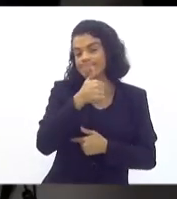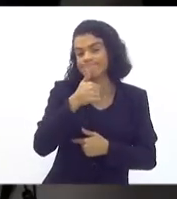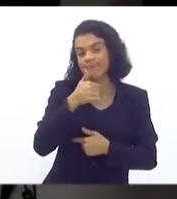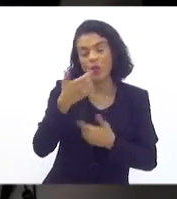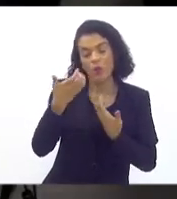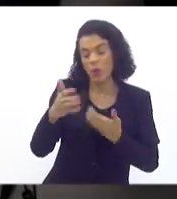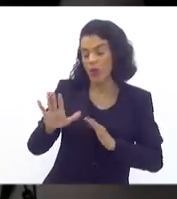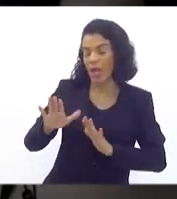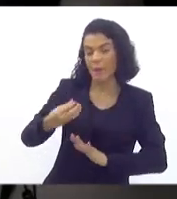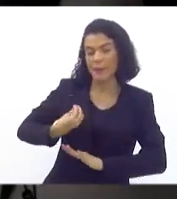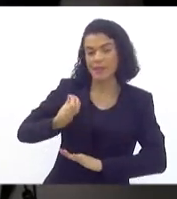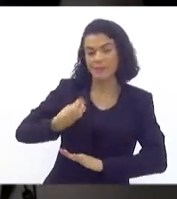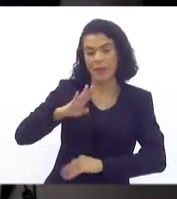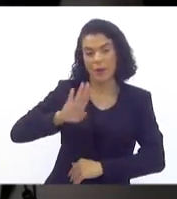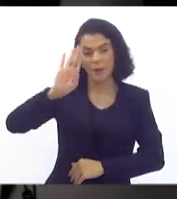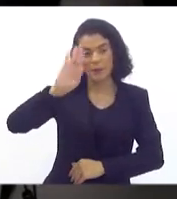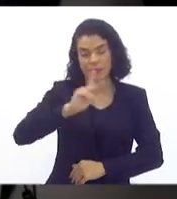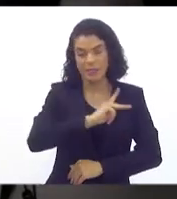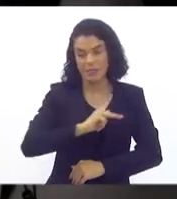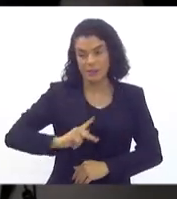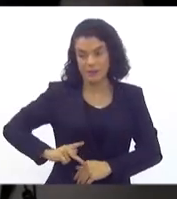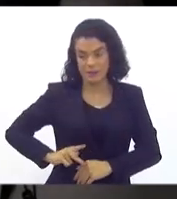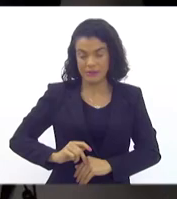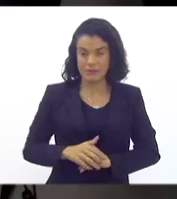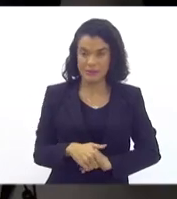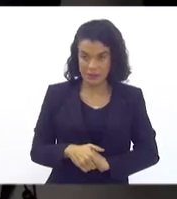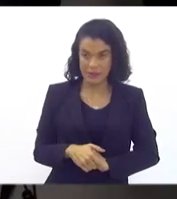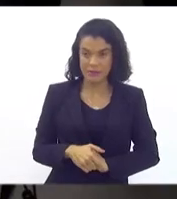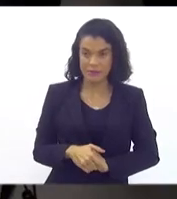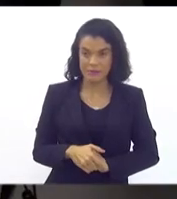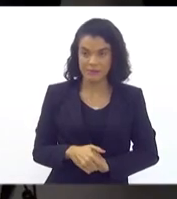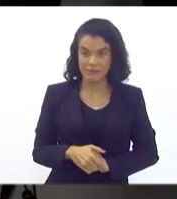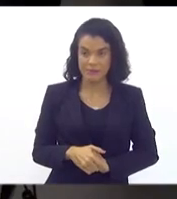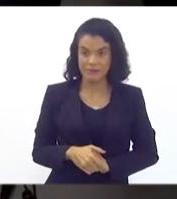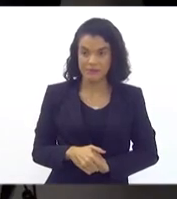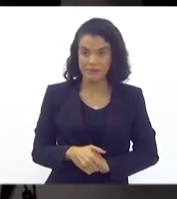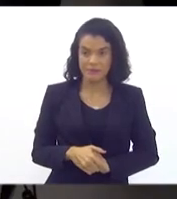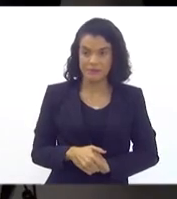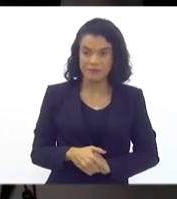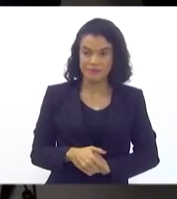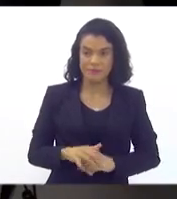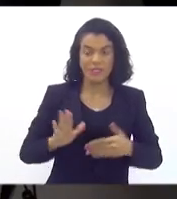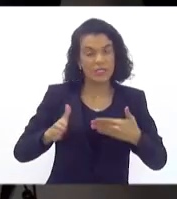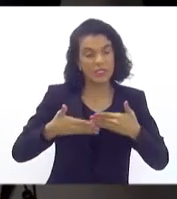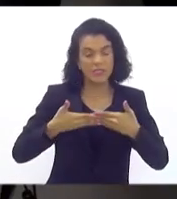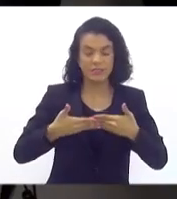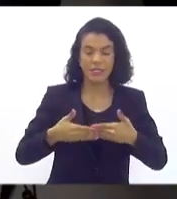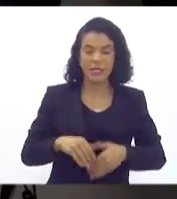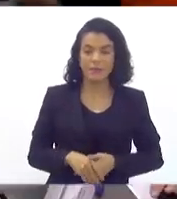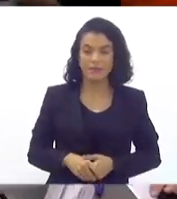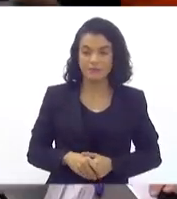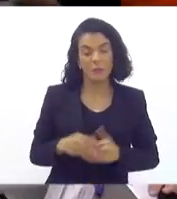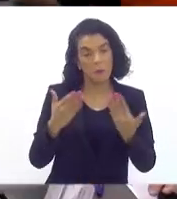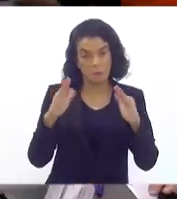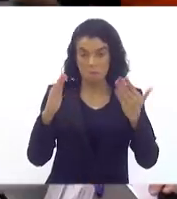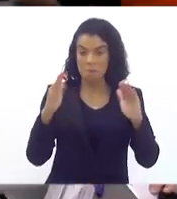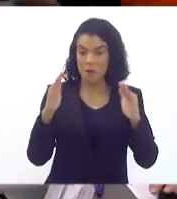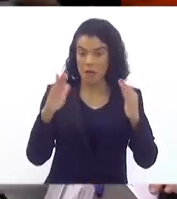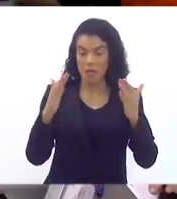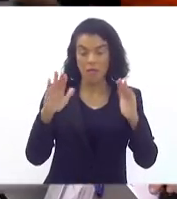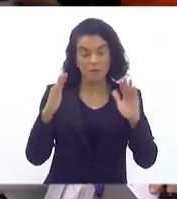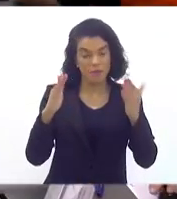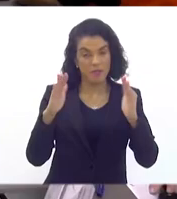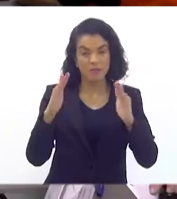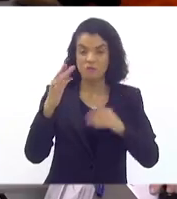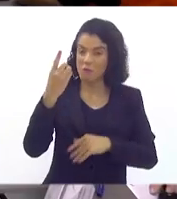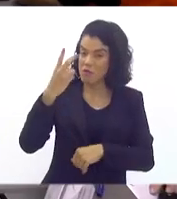votação em meu nome então eu não sou candidato a presidente da agência queria esse rádio dessa forma Presidente parabéns pelas palavras mais uma